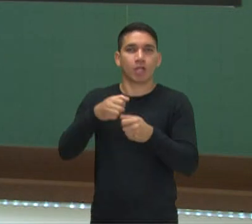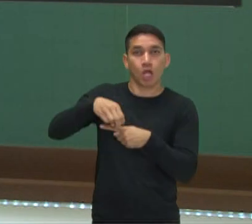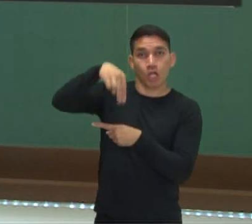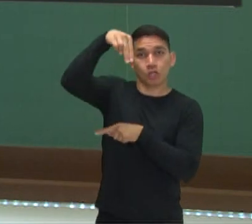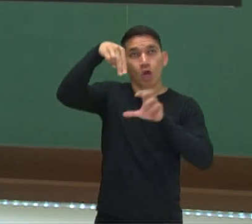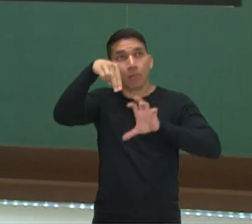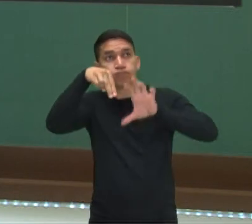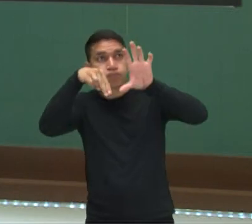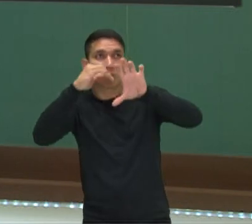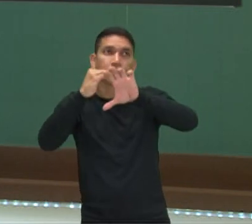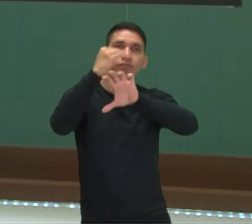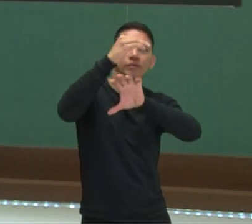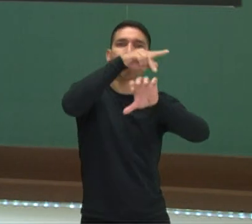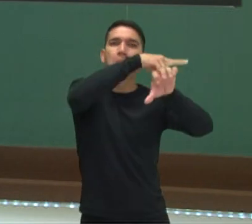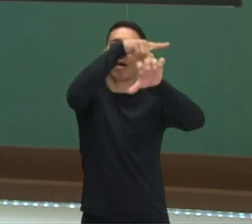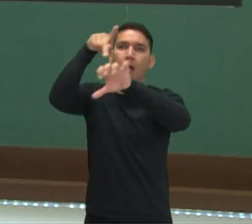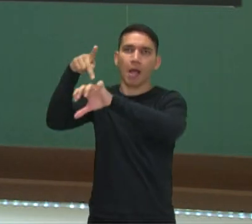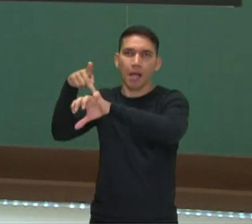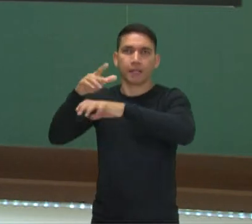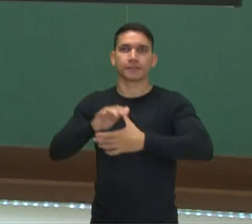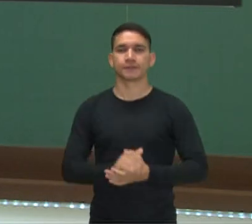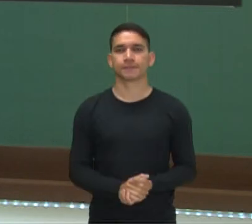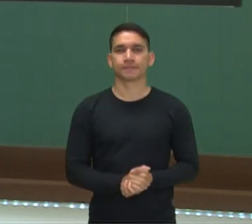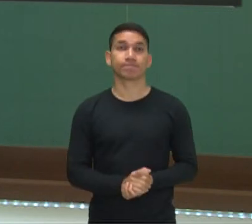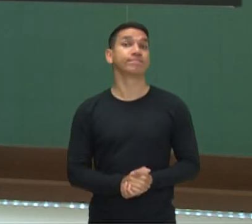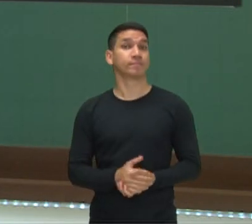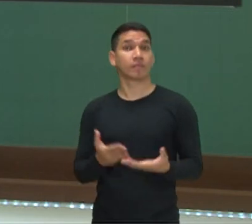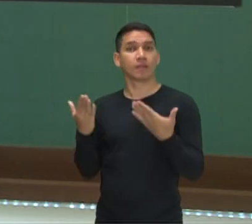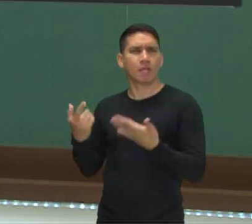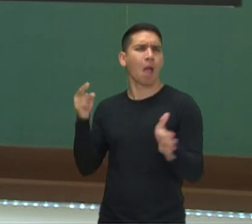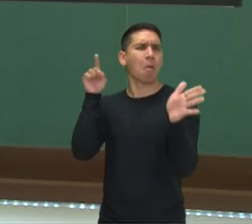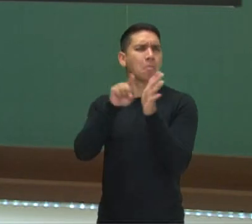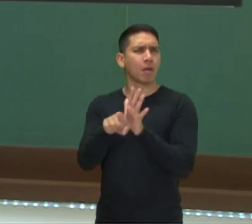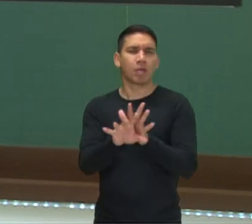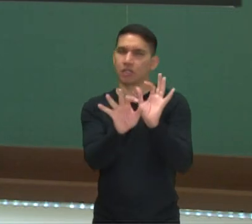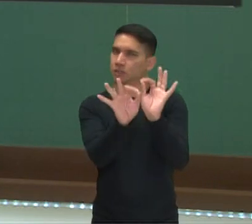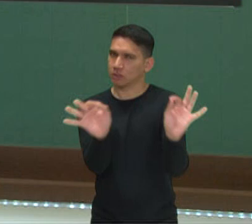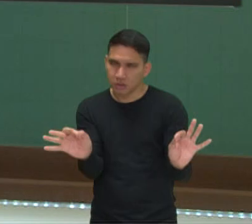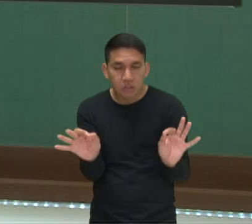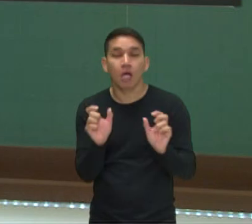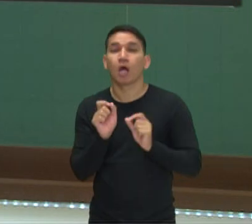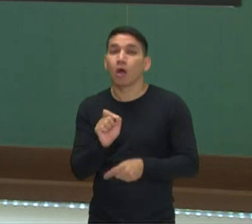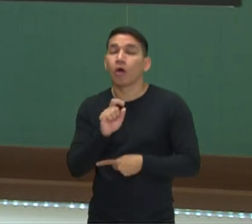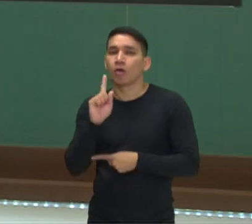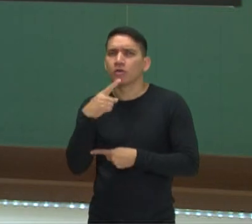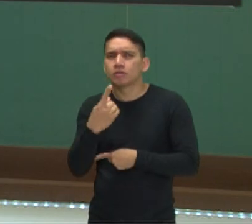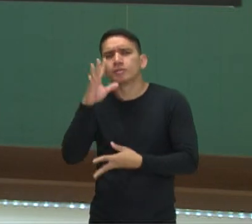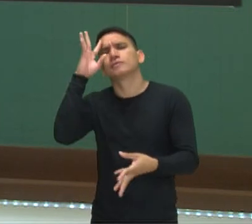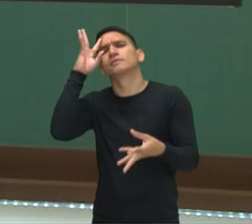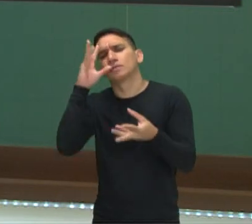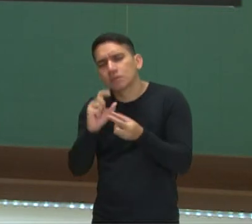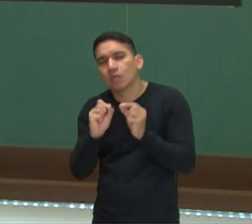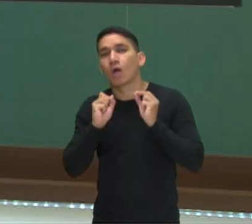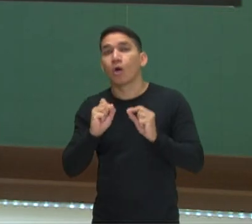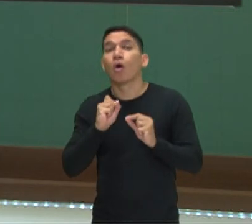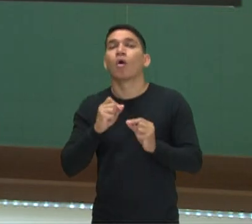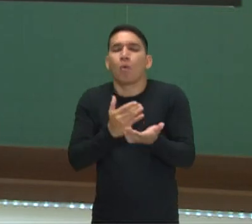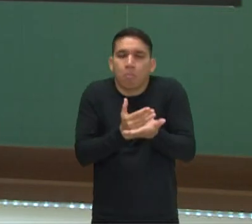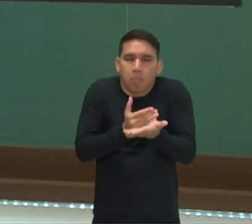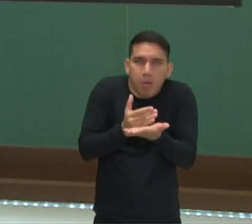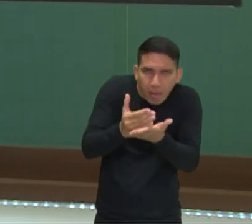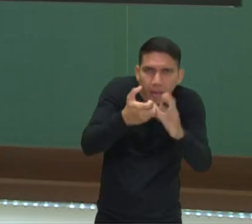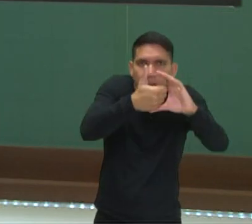na porção que ocupa a região norte. Então, questõezinhas básicas, mas que fazem a gente entender esse início,